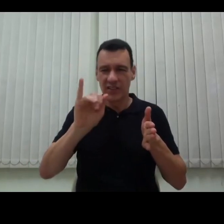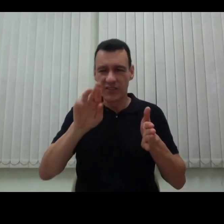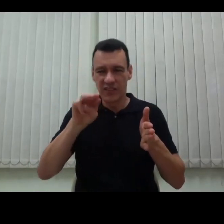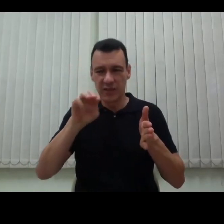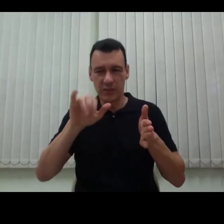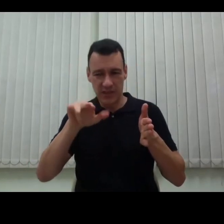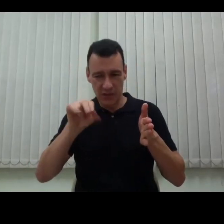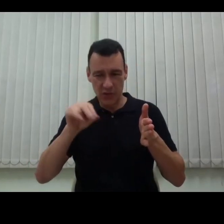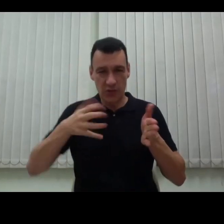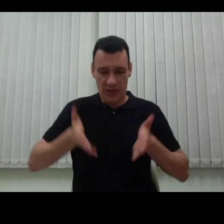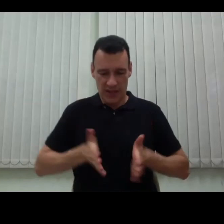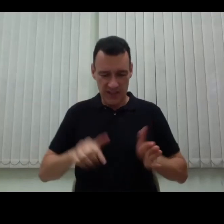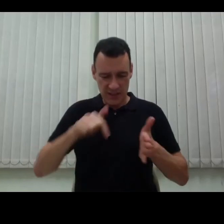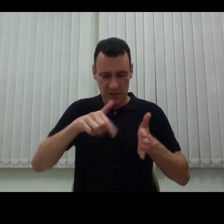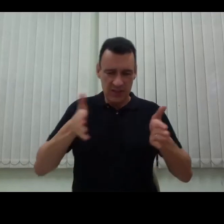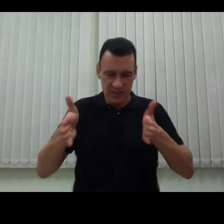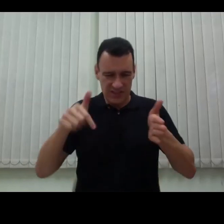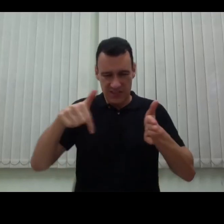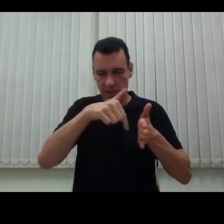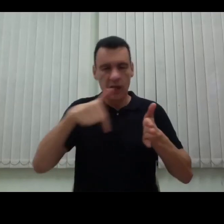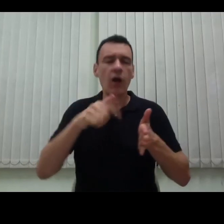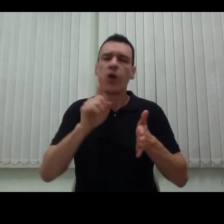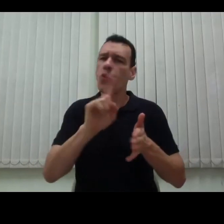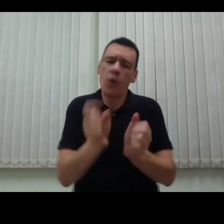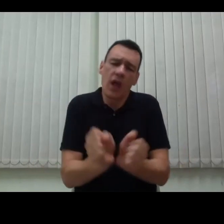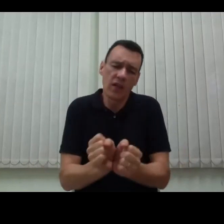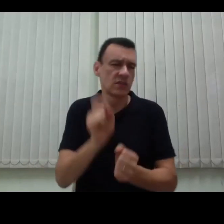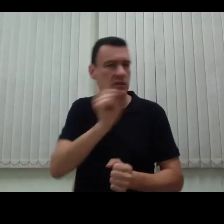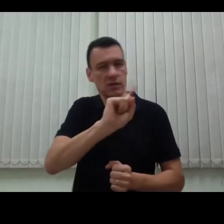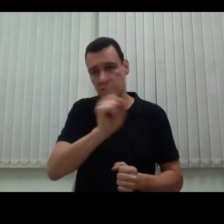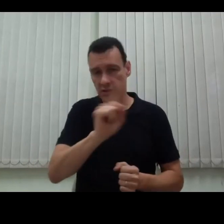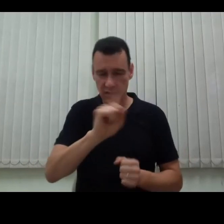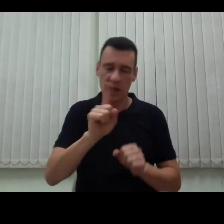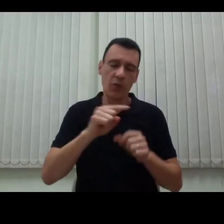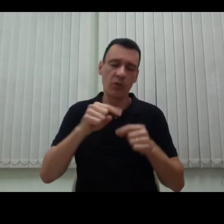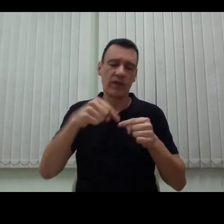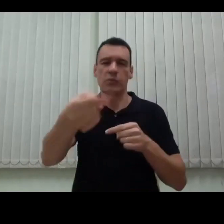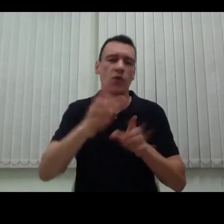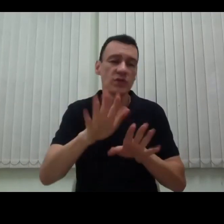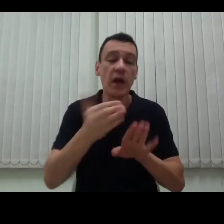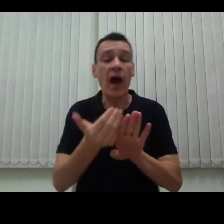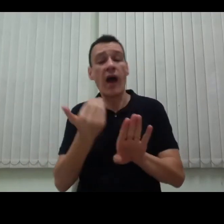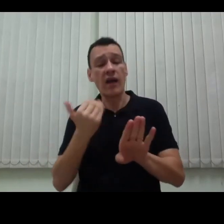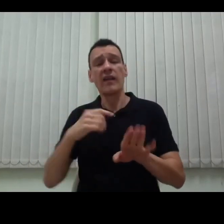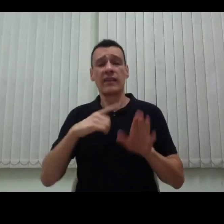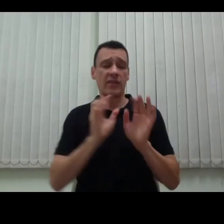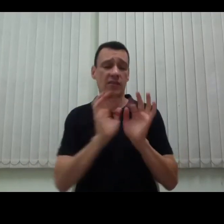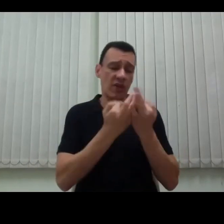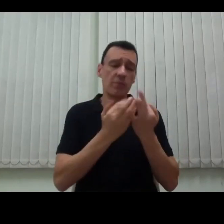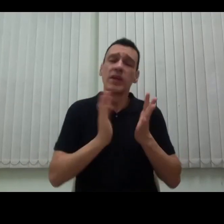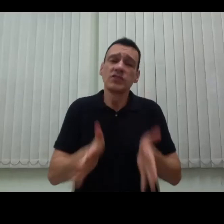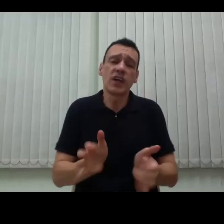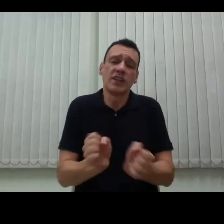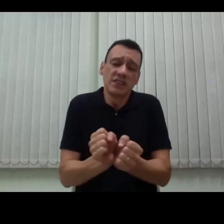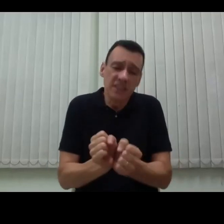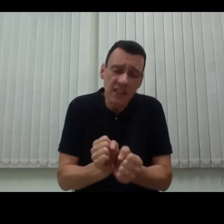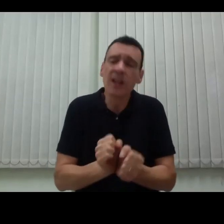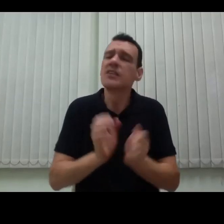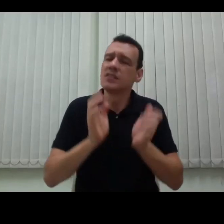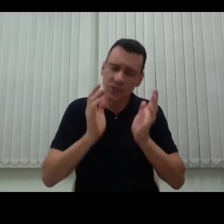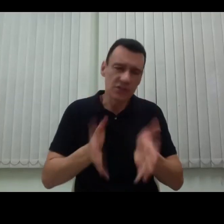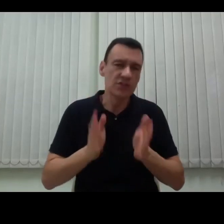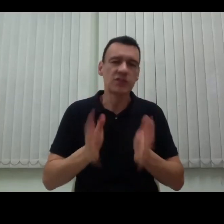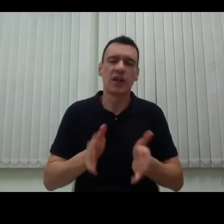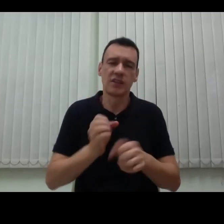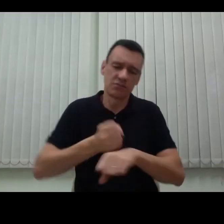escravizada, mas que ela teve parentes, familiares escravizados. No entanto, é uma literatura que se posiciona, uma literatura